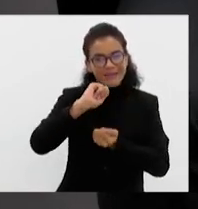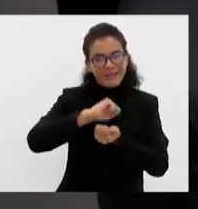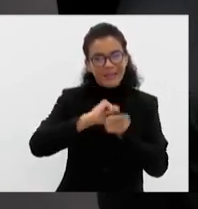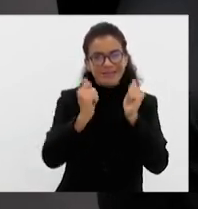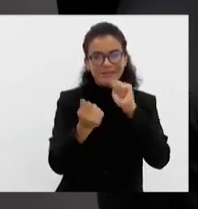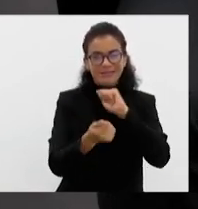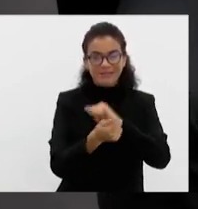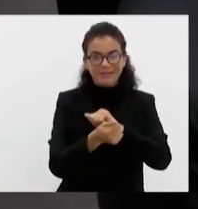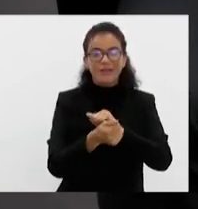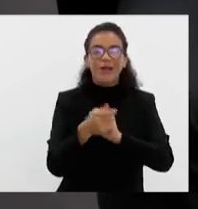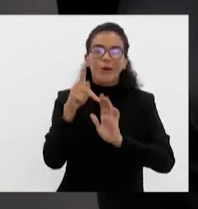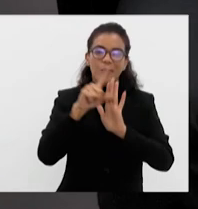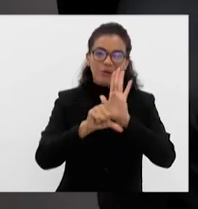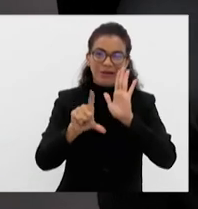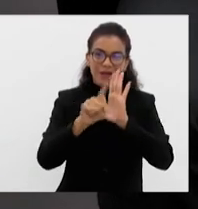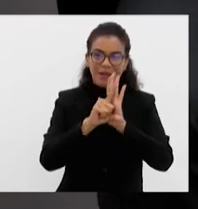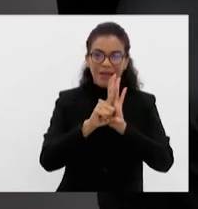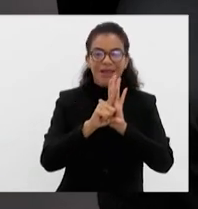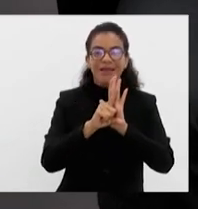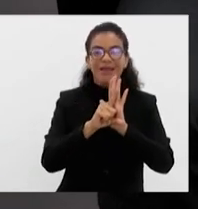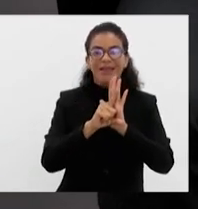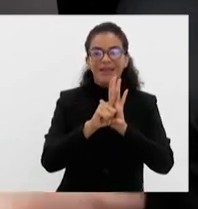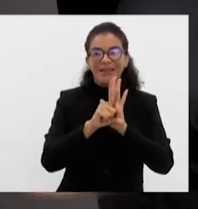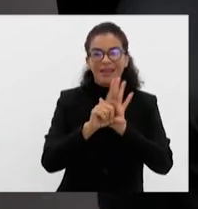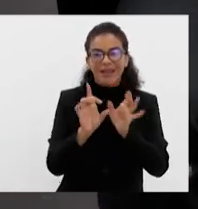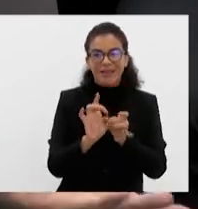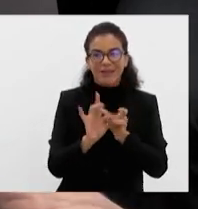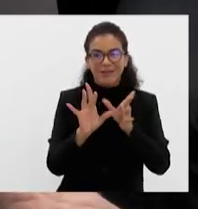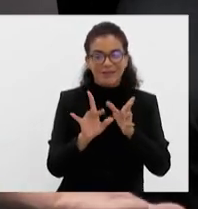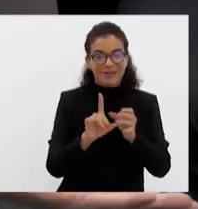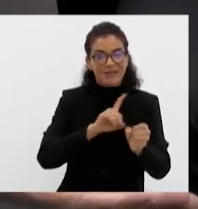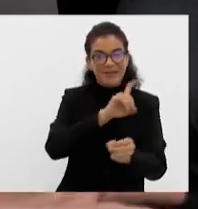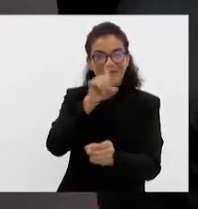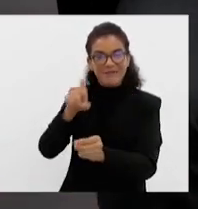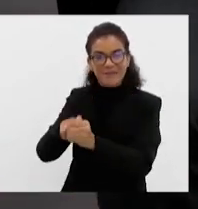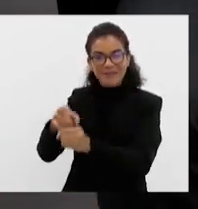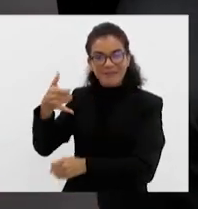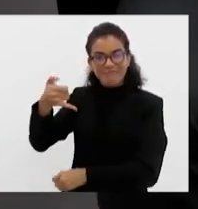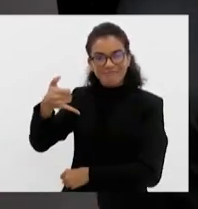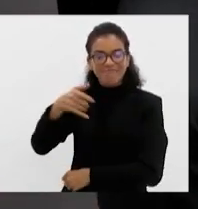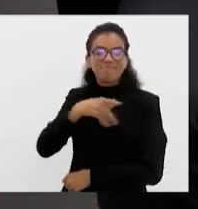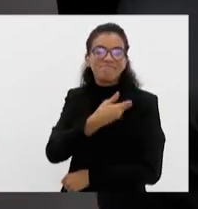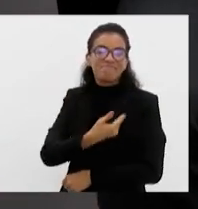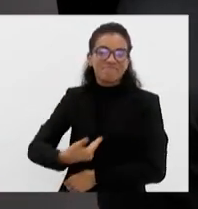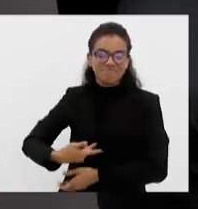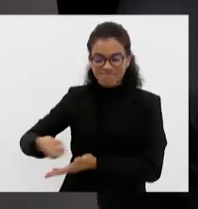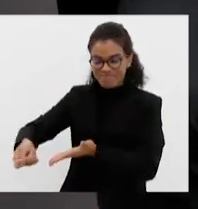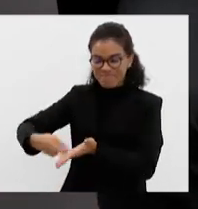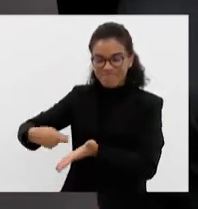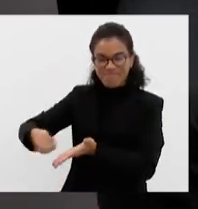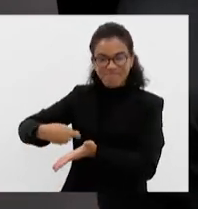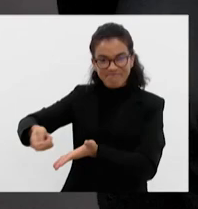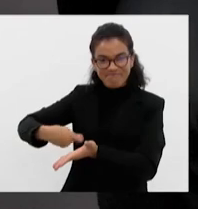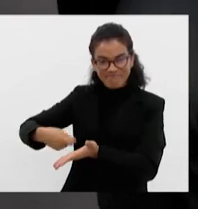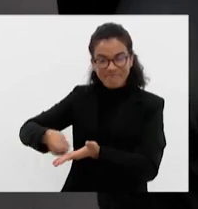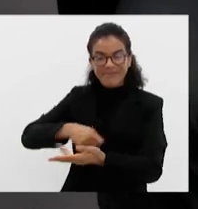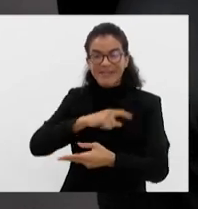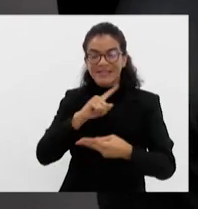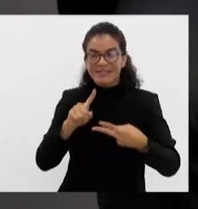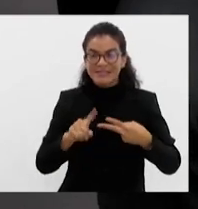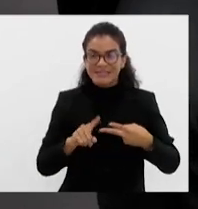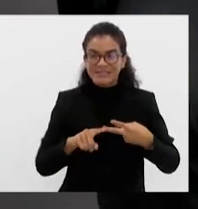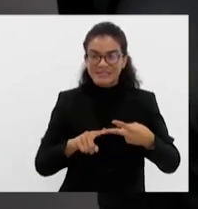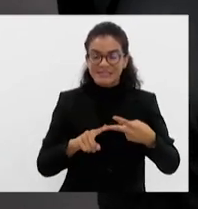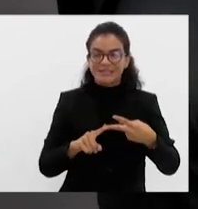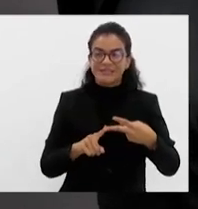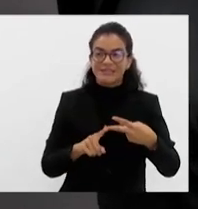em autorizativo, devolvendo a caneta para o governador. A segunda questão é